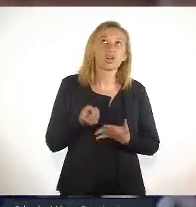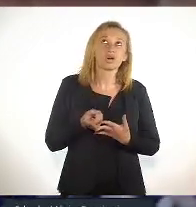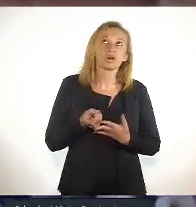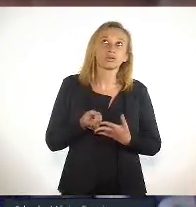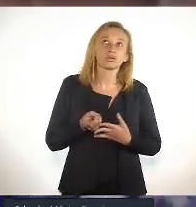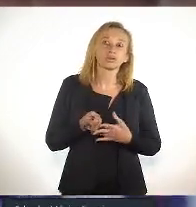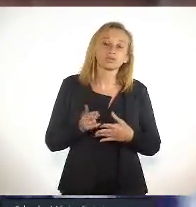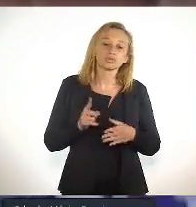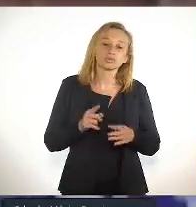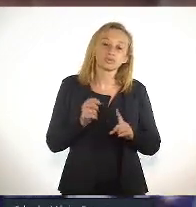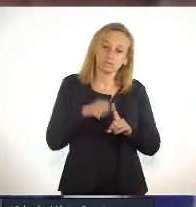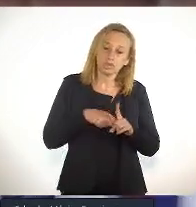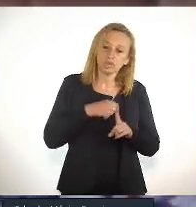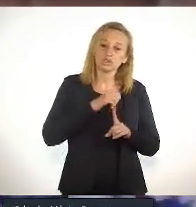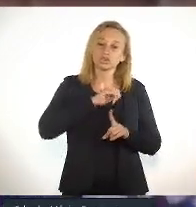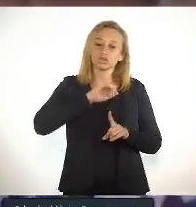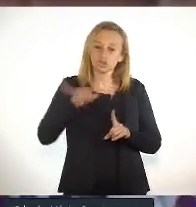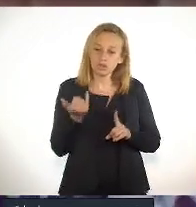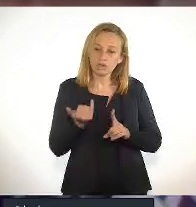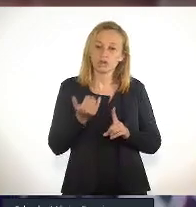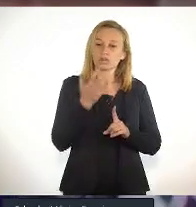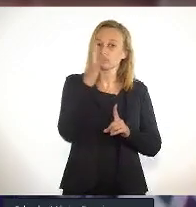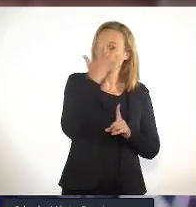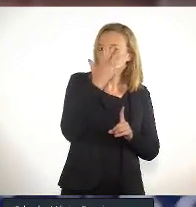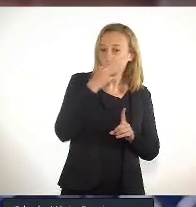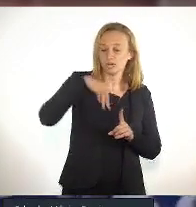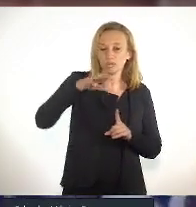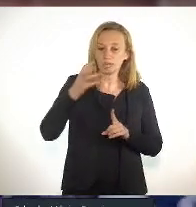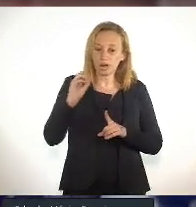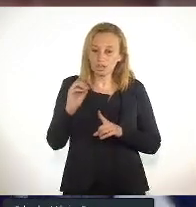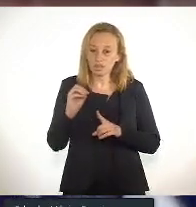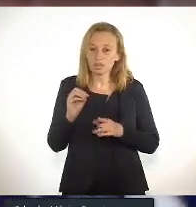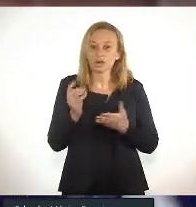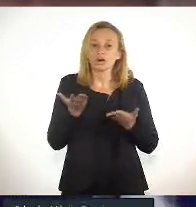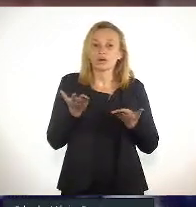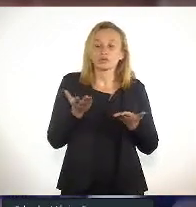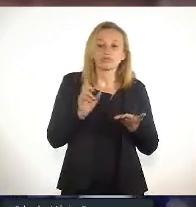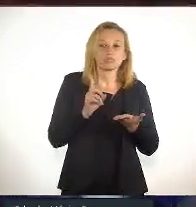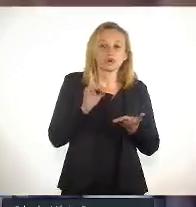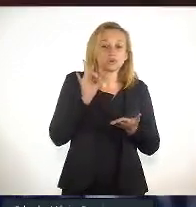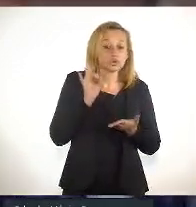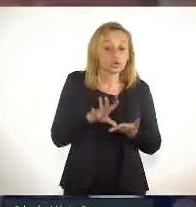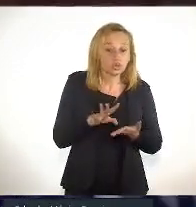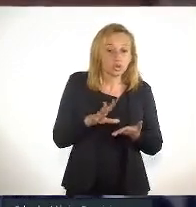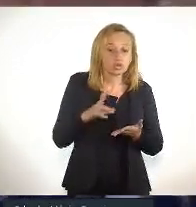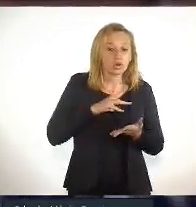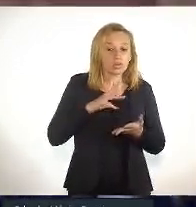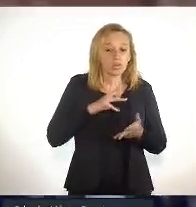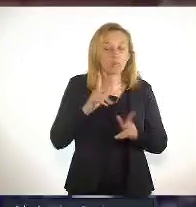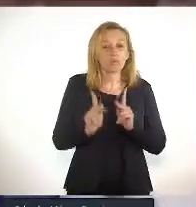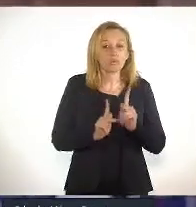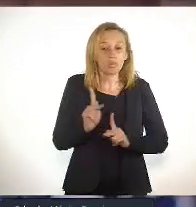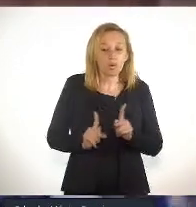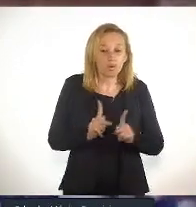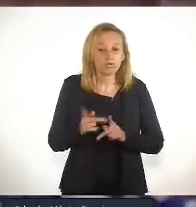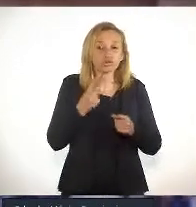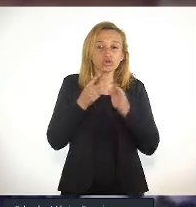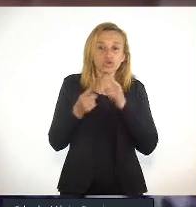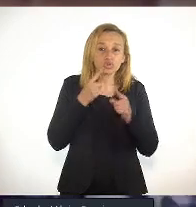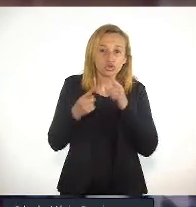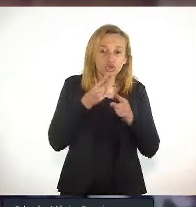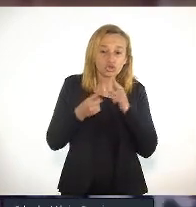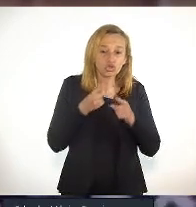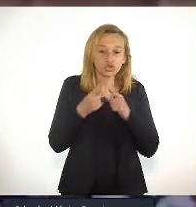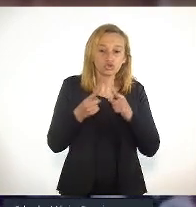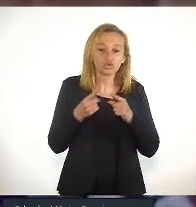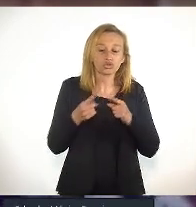nos meses de janeiro, fevereiro e março. A gente precisa, não só em relação à própria população, discutindo no